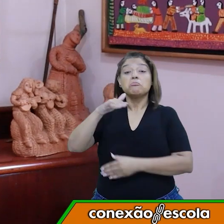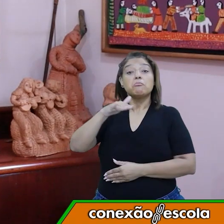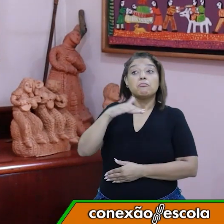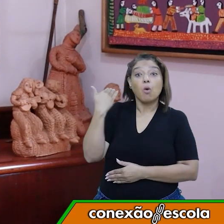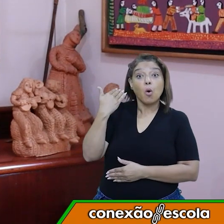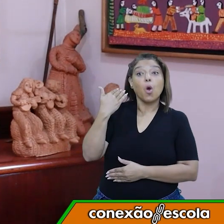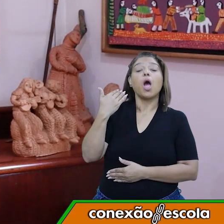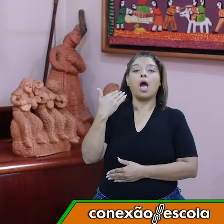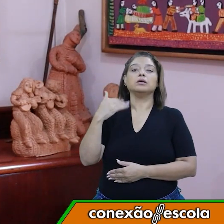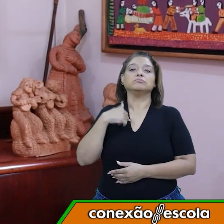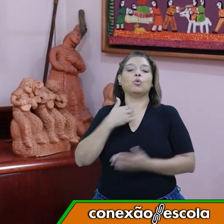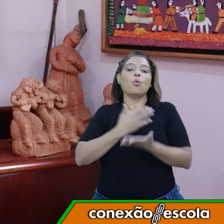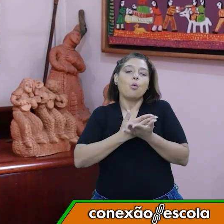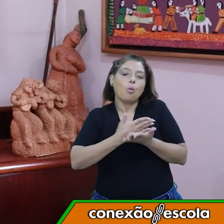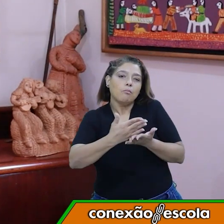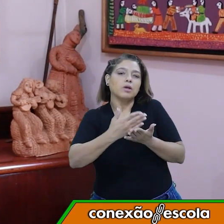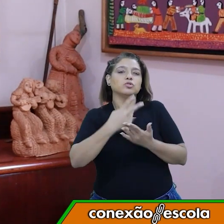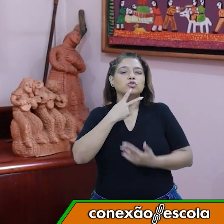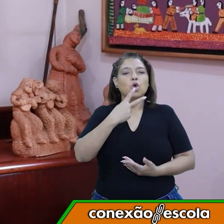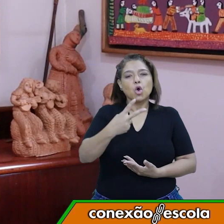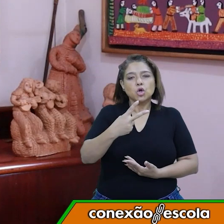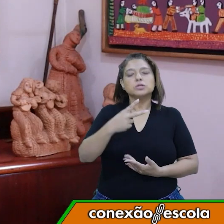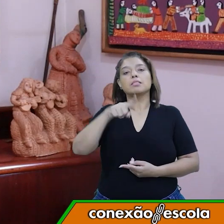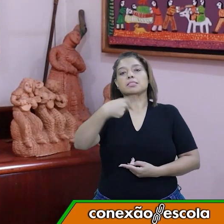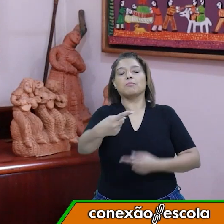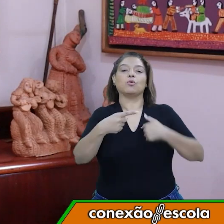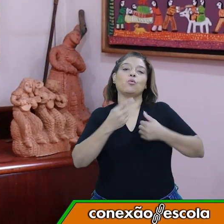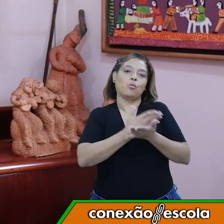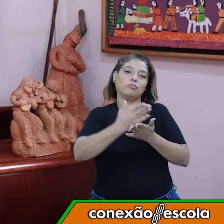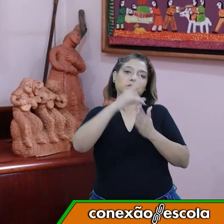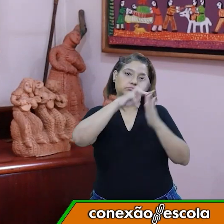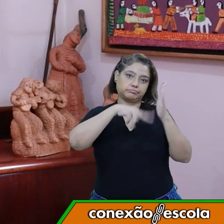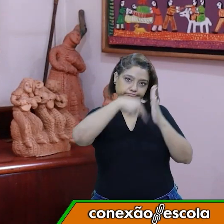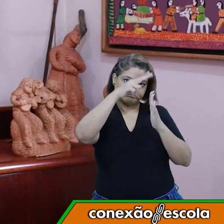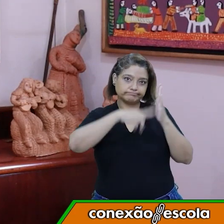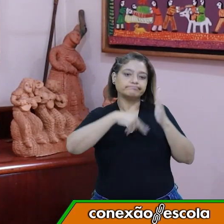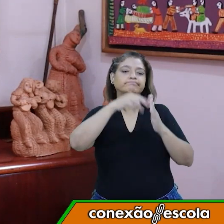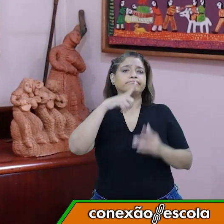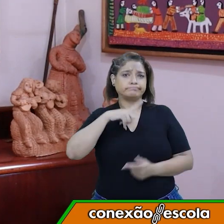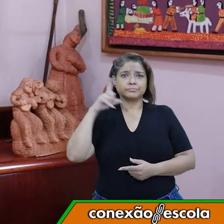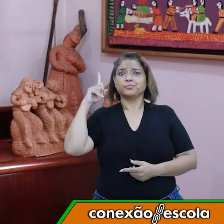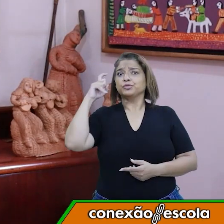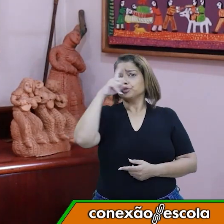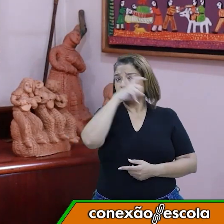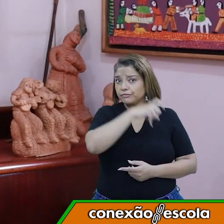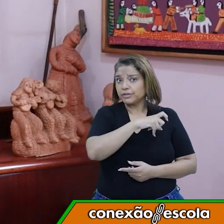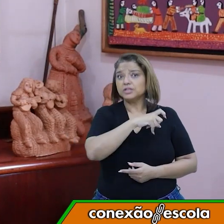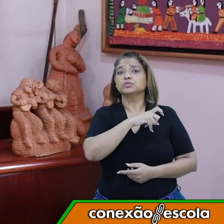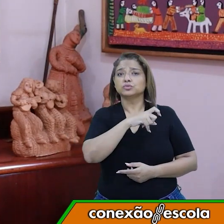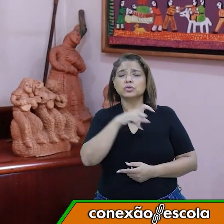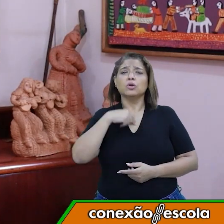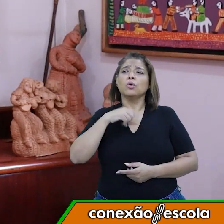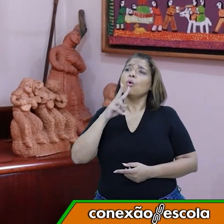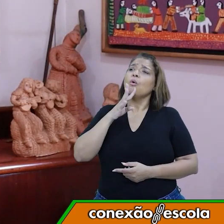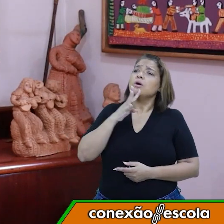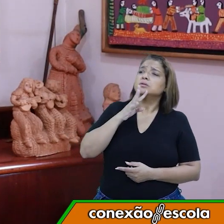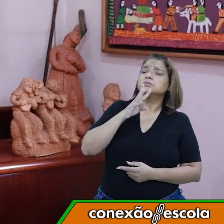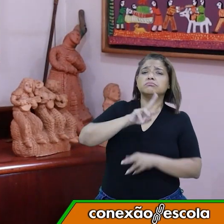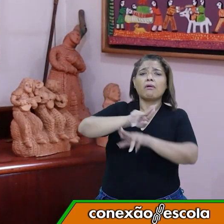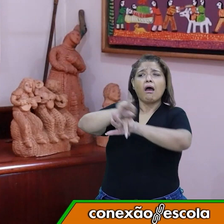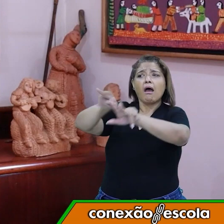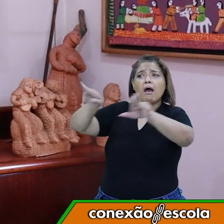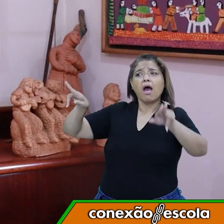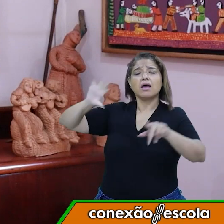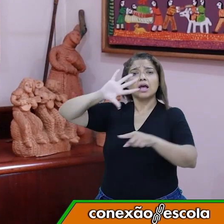não, eu vou pintar depois que eu fui embora. E depois de 2 anos que eu comecei a pintar. E eu nunca tive assim, tanta dificuldade para pintar, porque